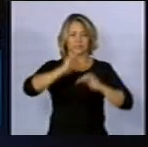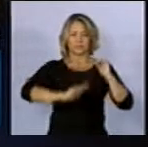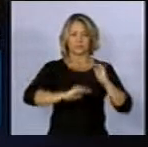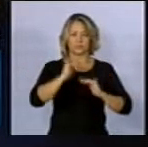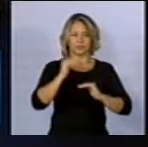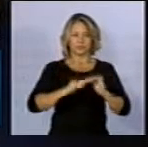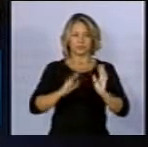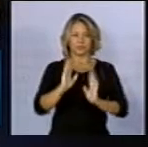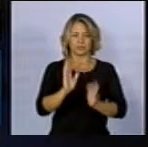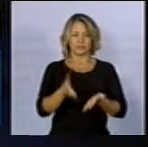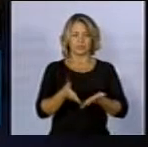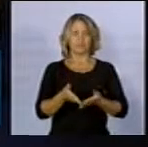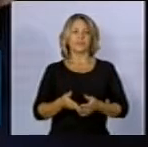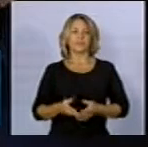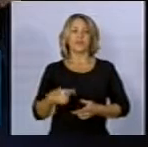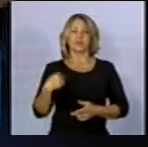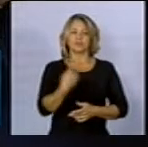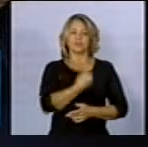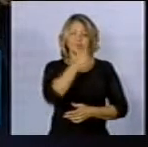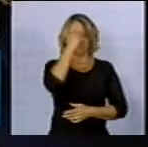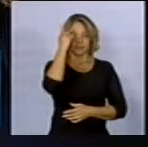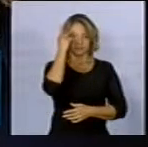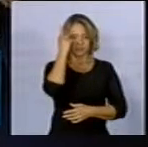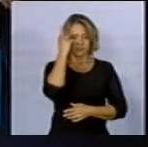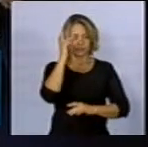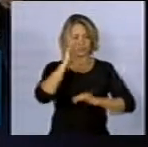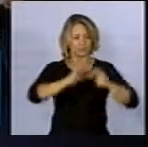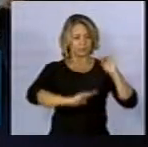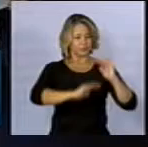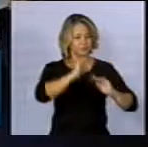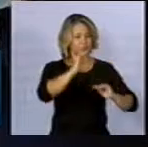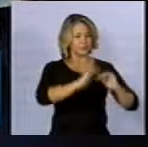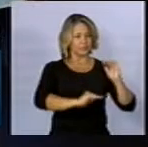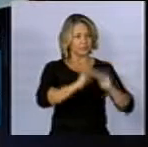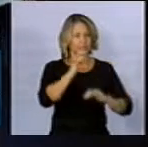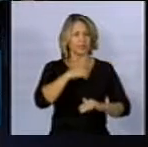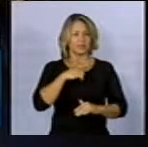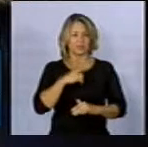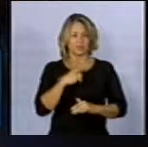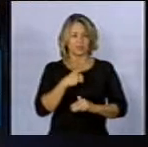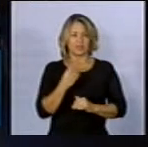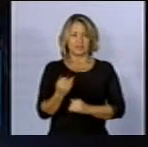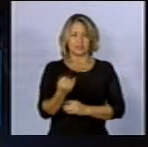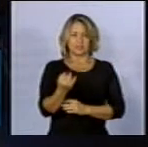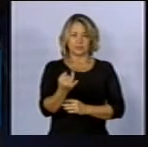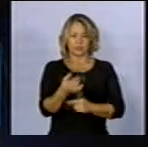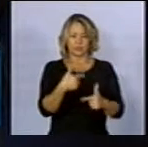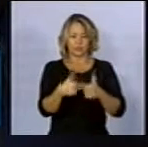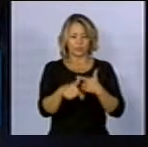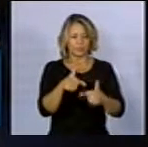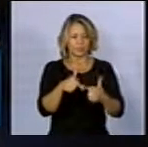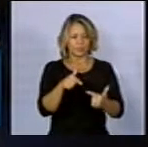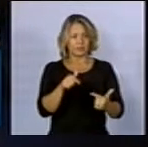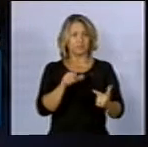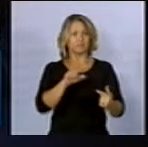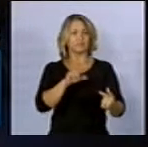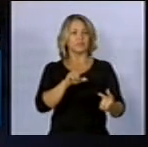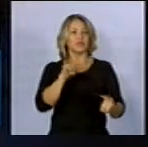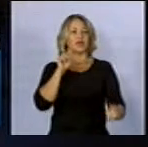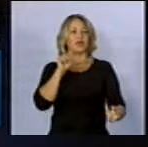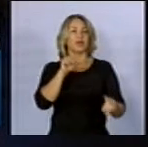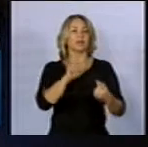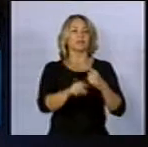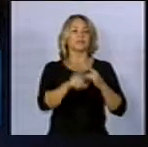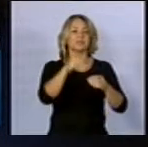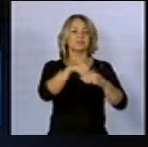profissionais nossos profissionais t a sua atuação definida